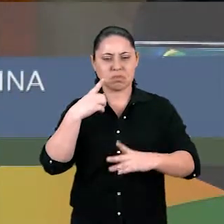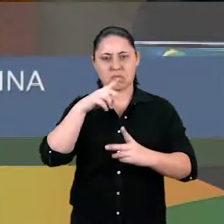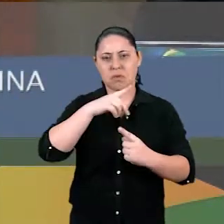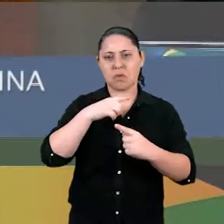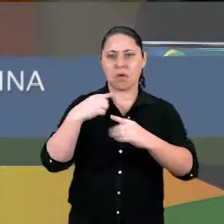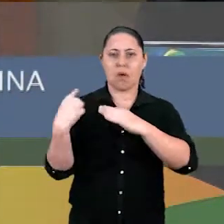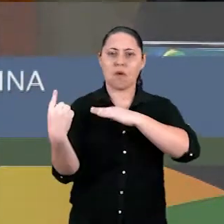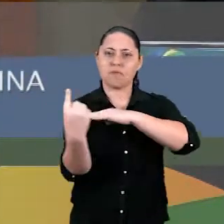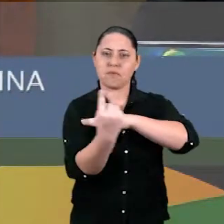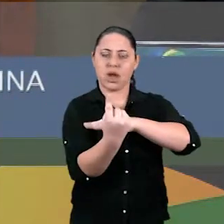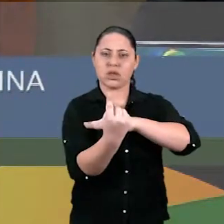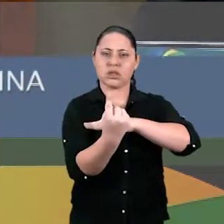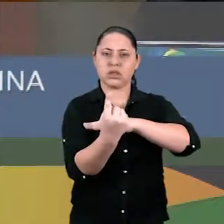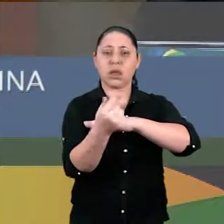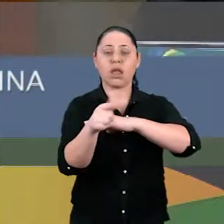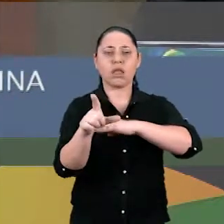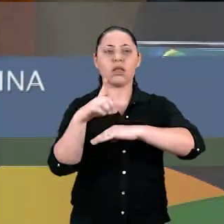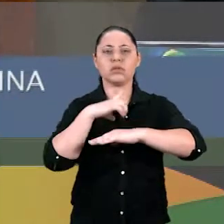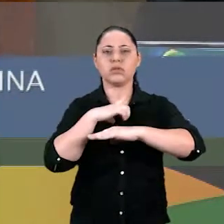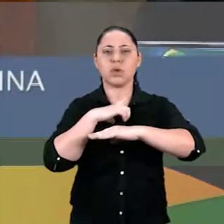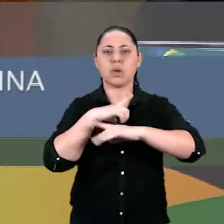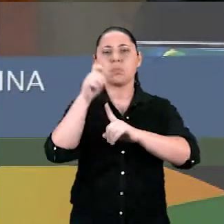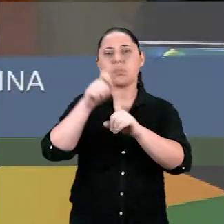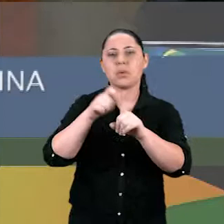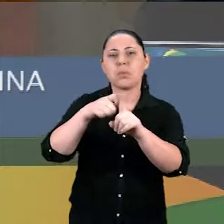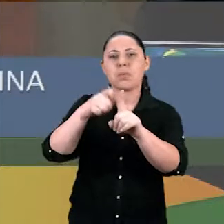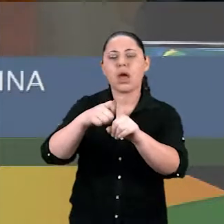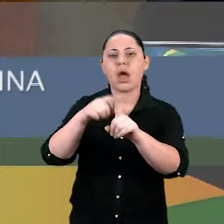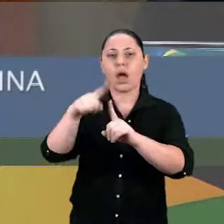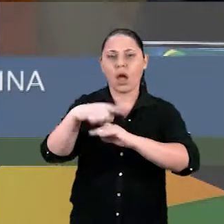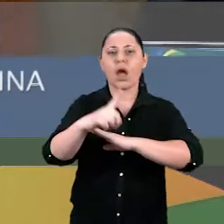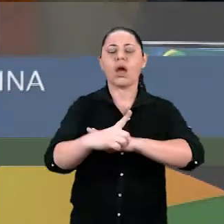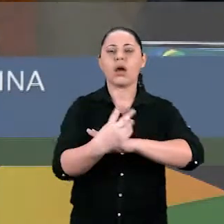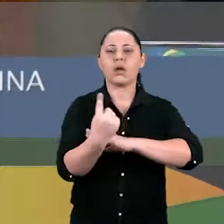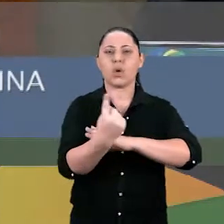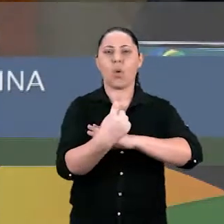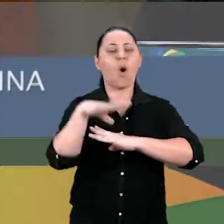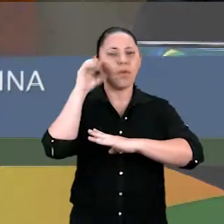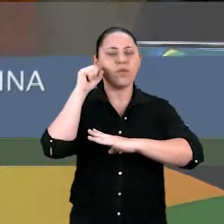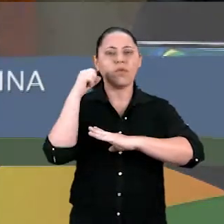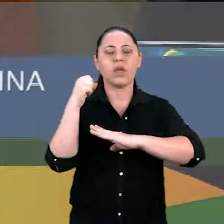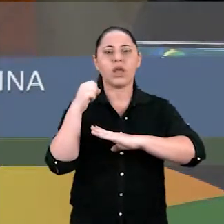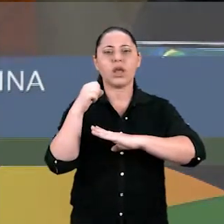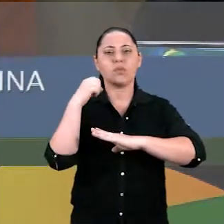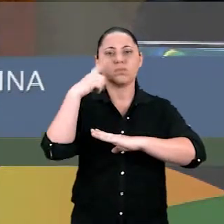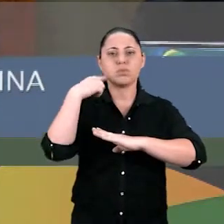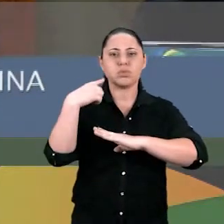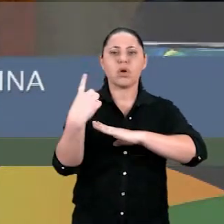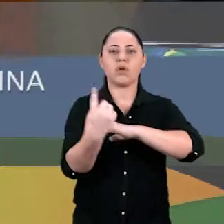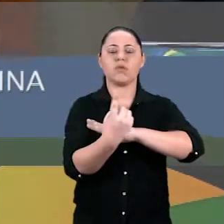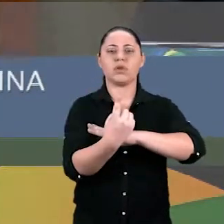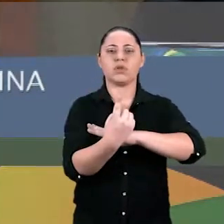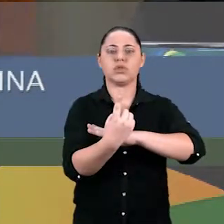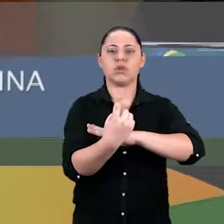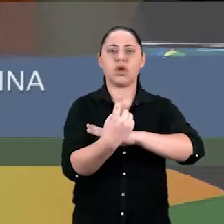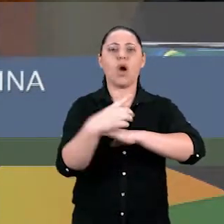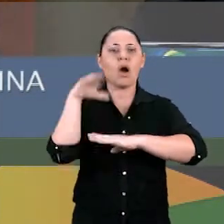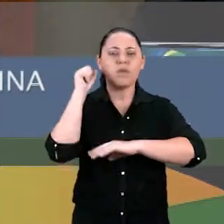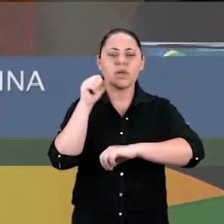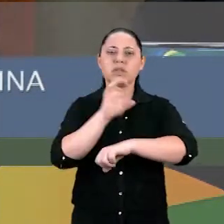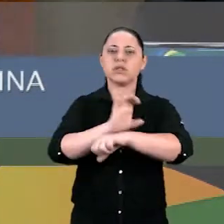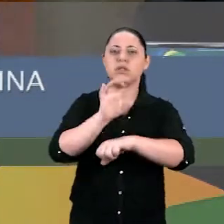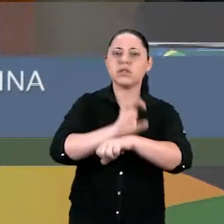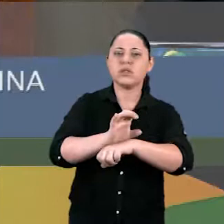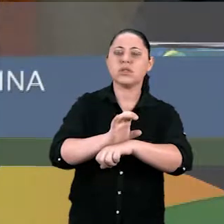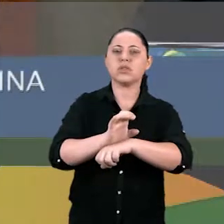perante a corte daqui a alguns meses, é útil ou não é útil? Se ouvir um cientista durante 5 minutos numa audiência pública,